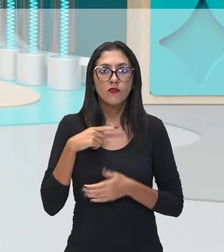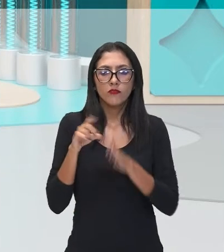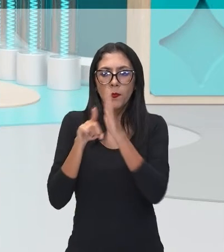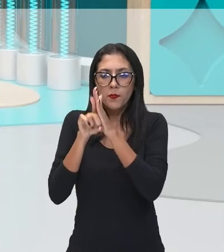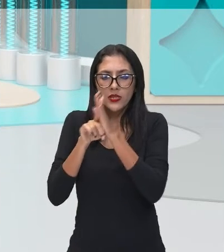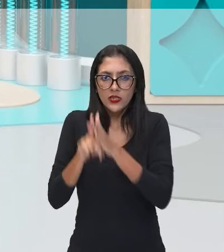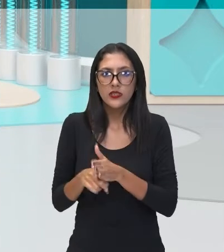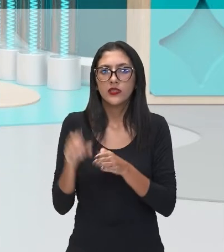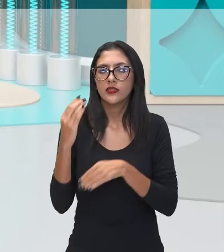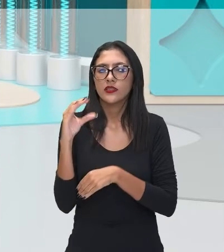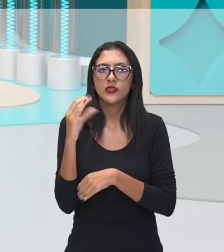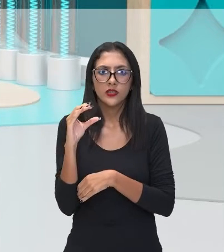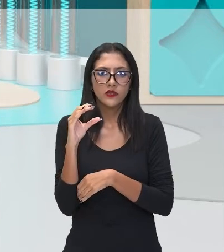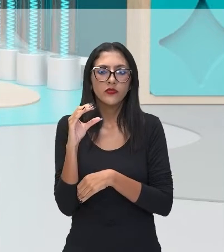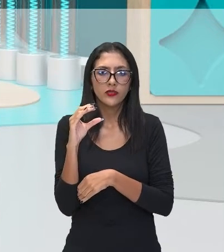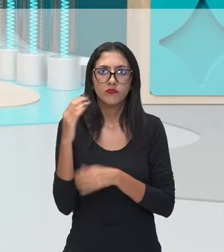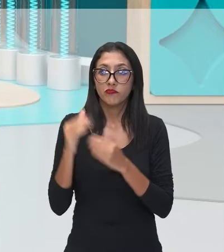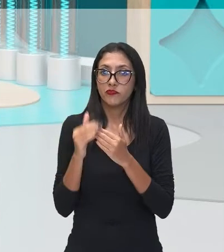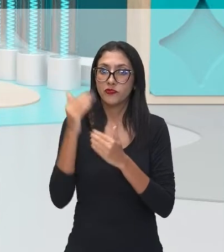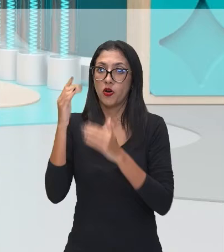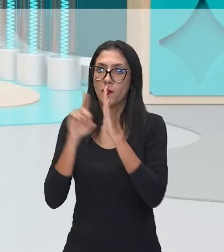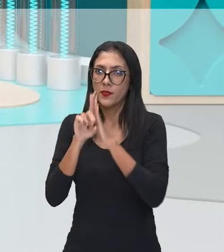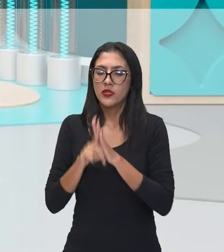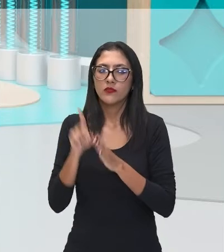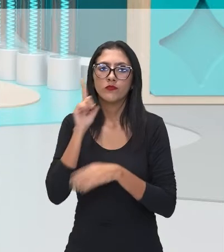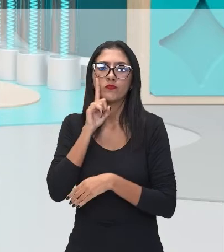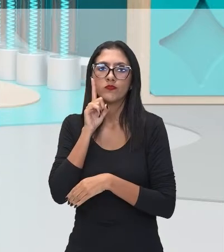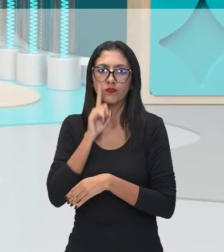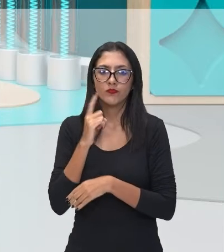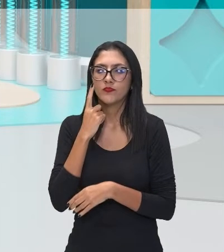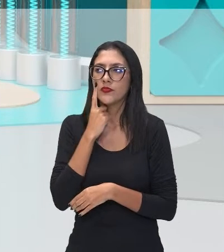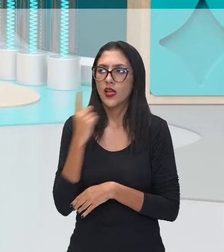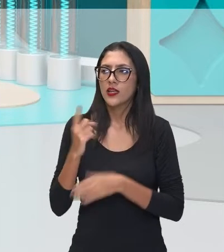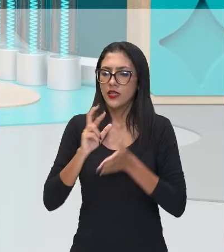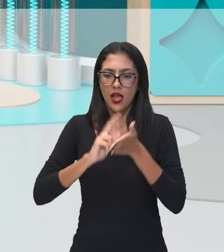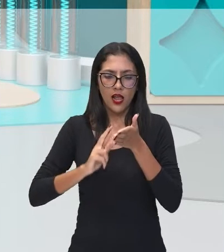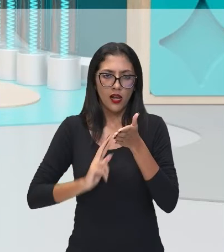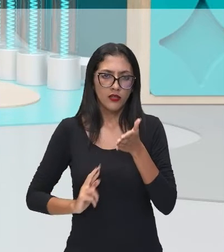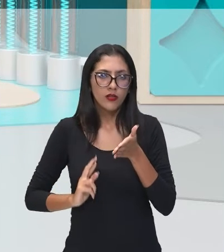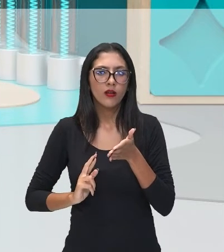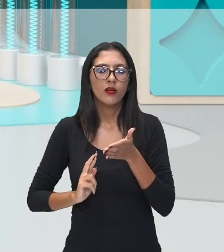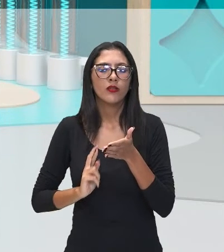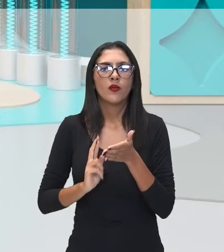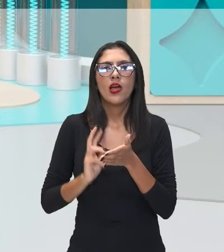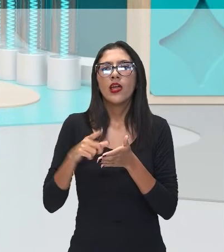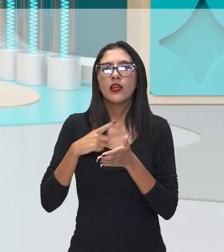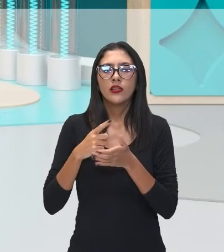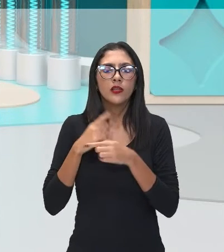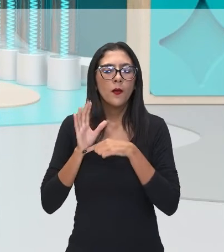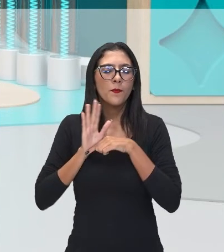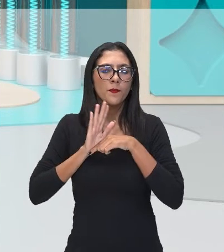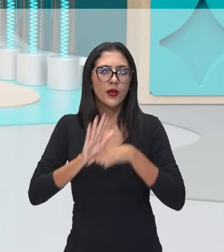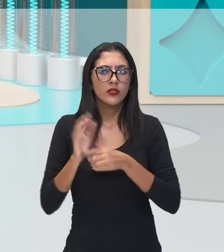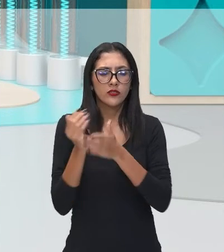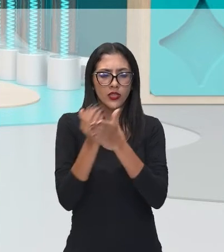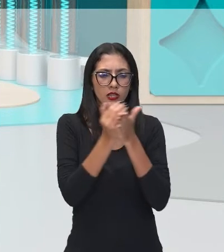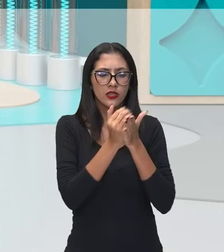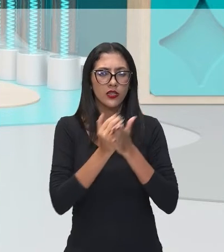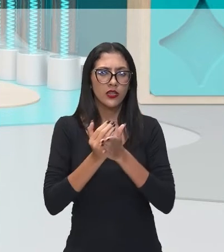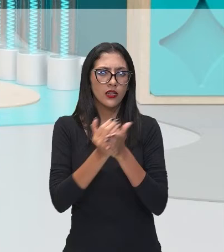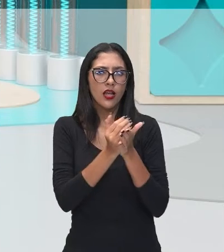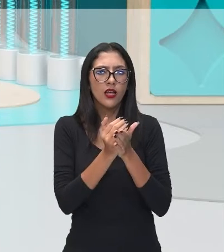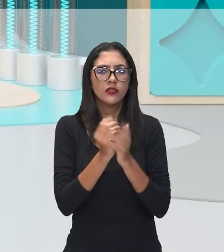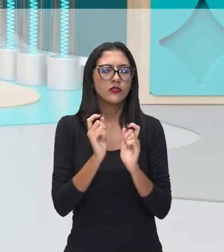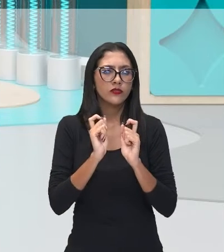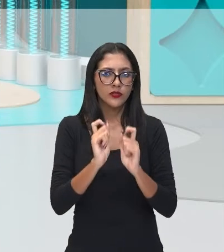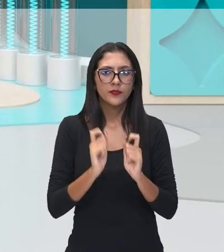foi realizado lá nos Estados Unidos. Esse relatório aqui, certo? Ele mostra que